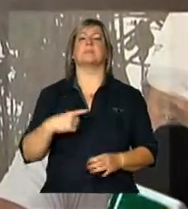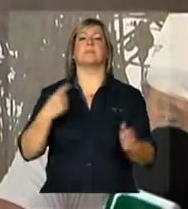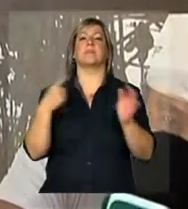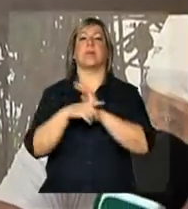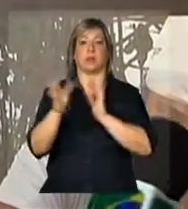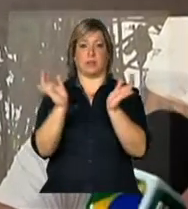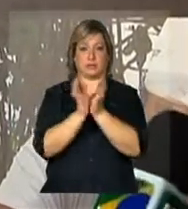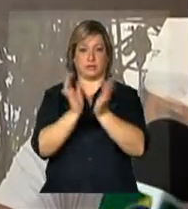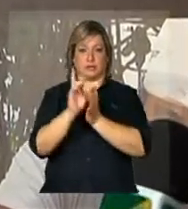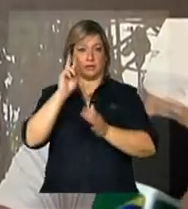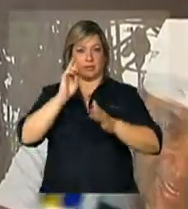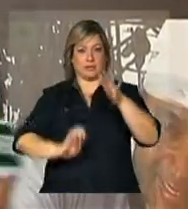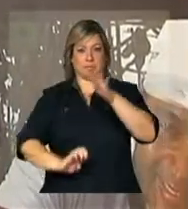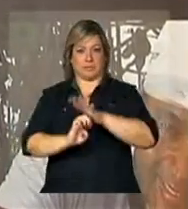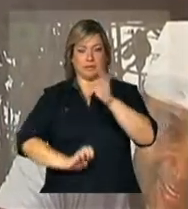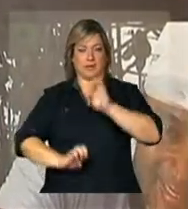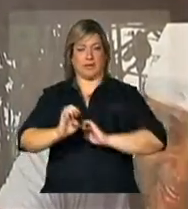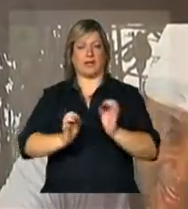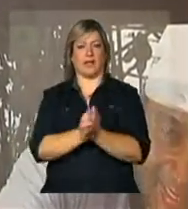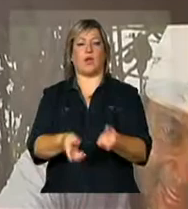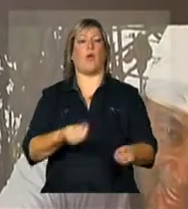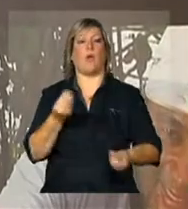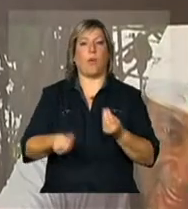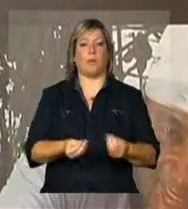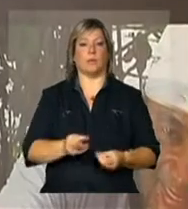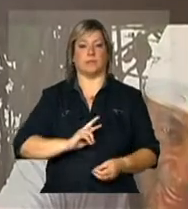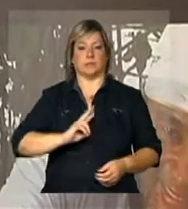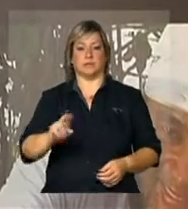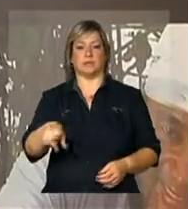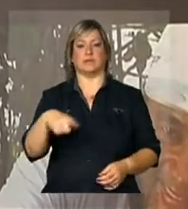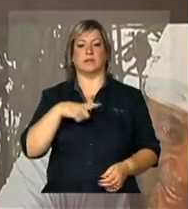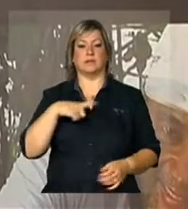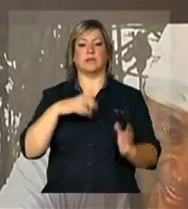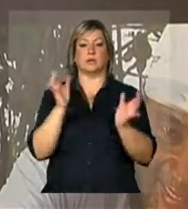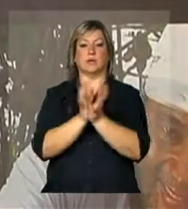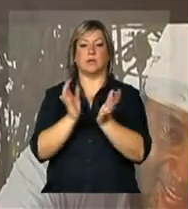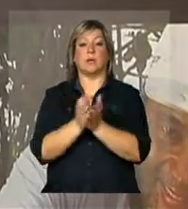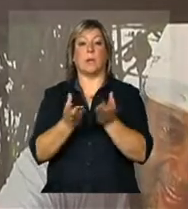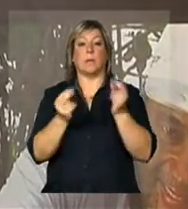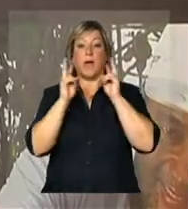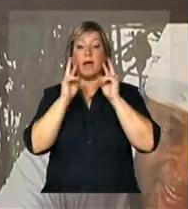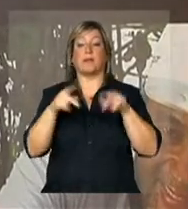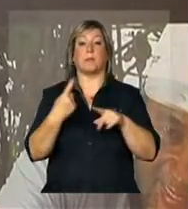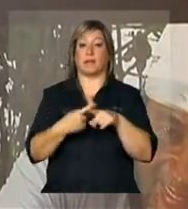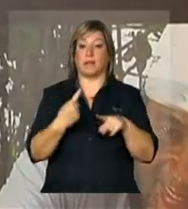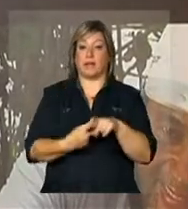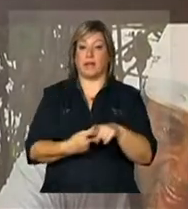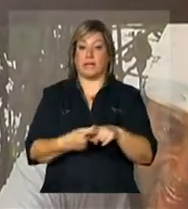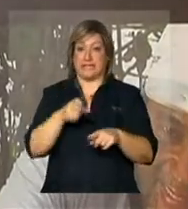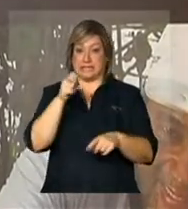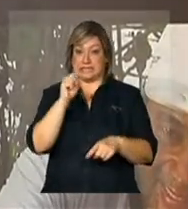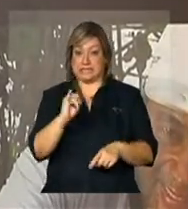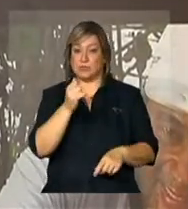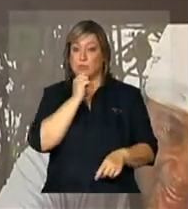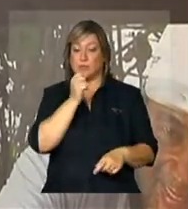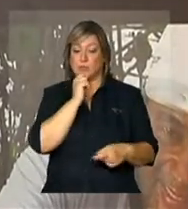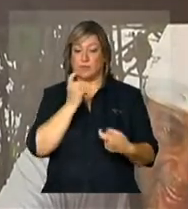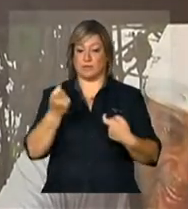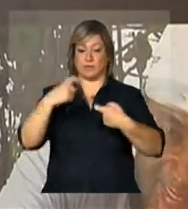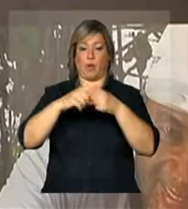setor empresarial deste segmento? O setor empresarial está muito atento, porque hoje em dia, se você não tem essa parceria